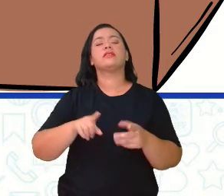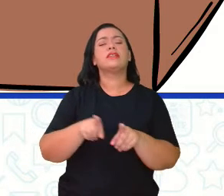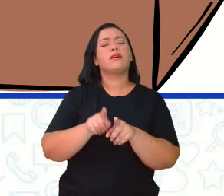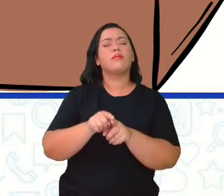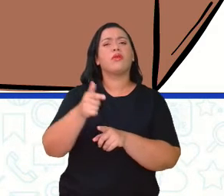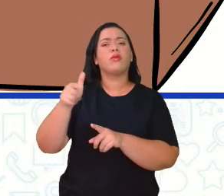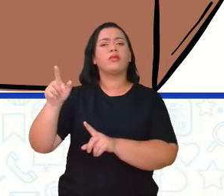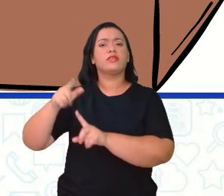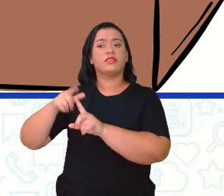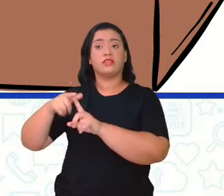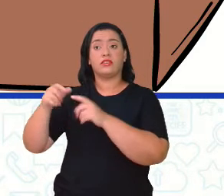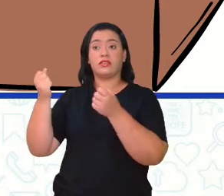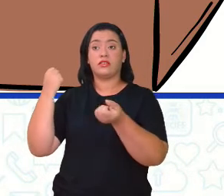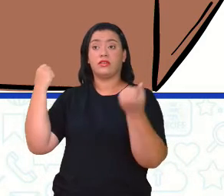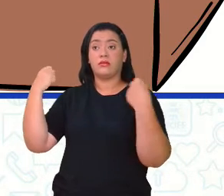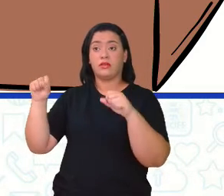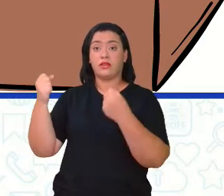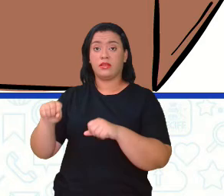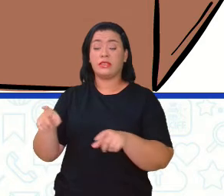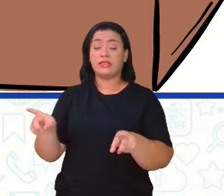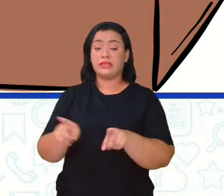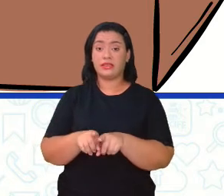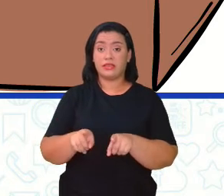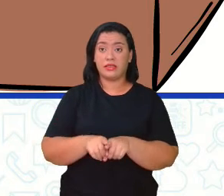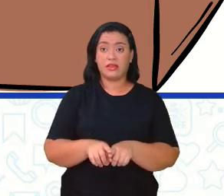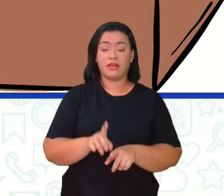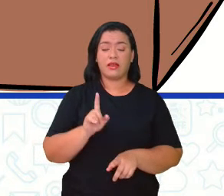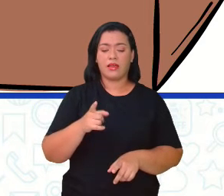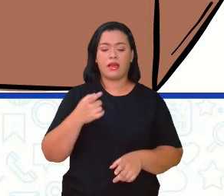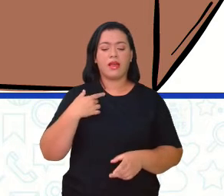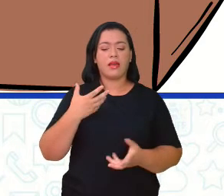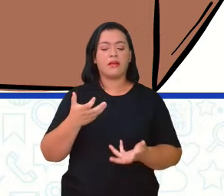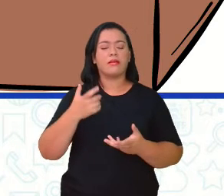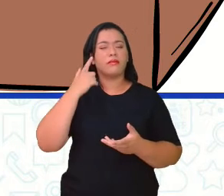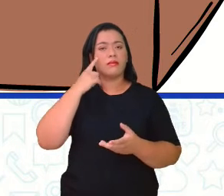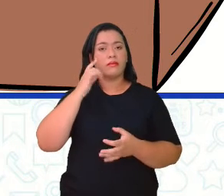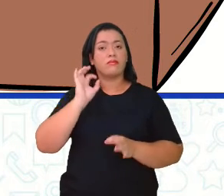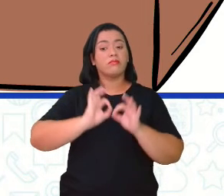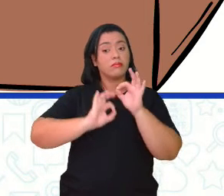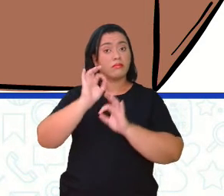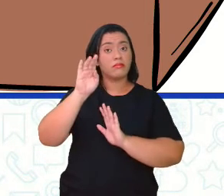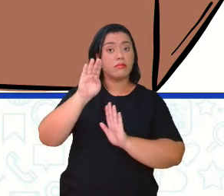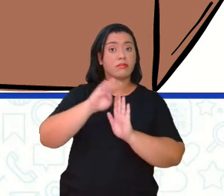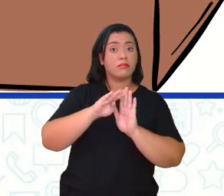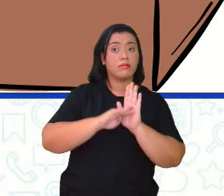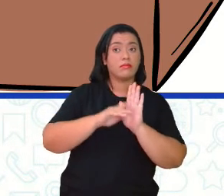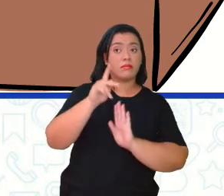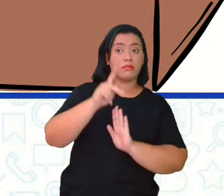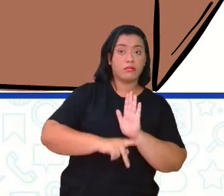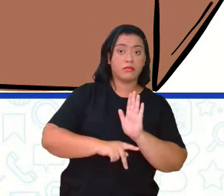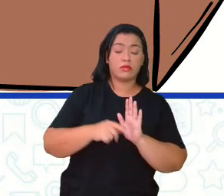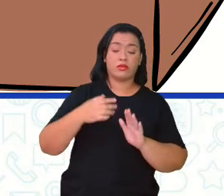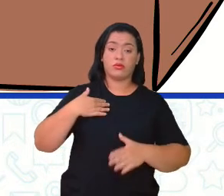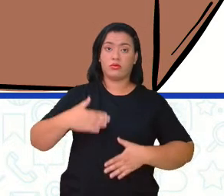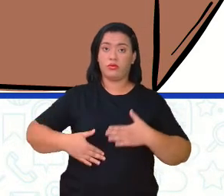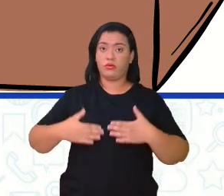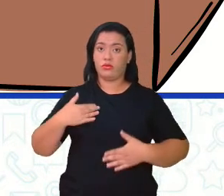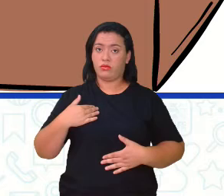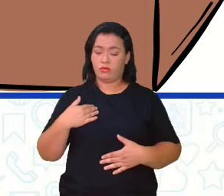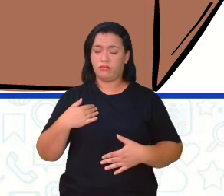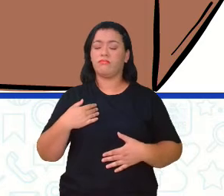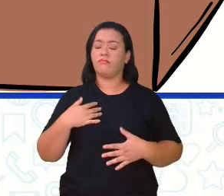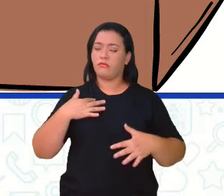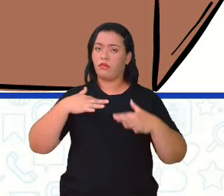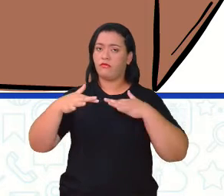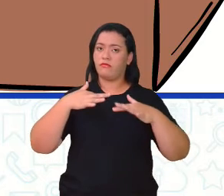modalidades e que promovem um movimento intencional, planejado e elaborado do nosso corpo. Então a